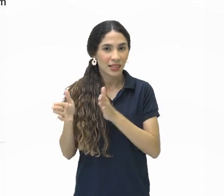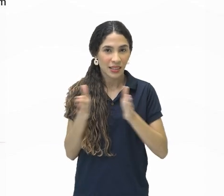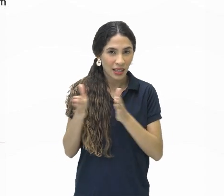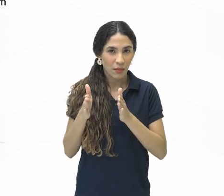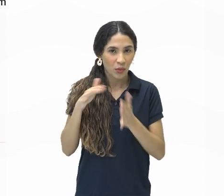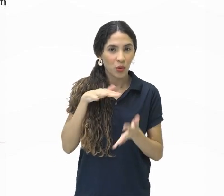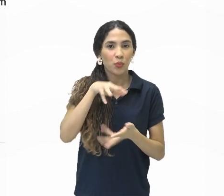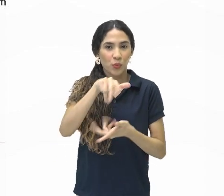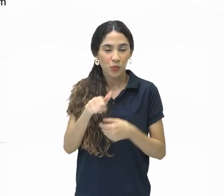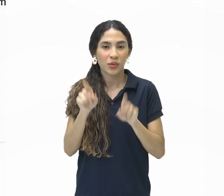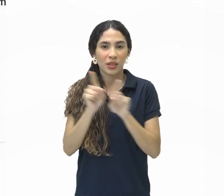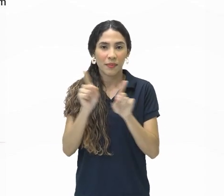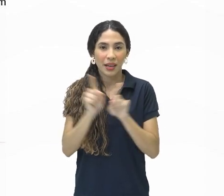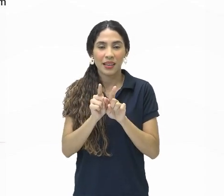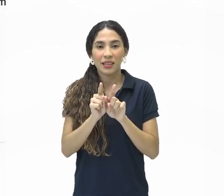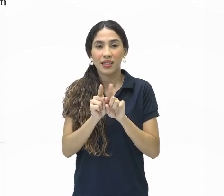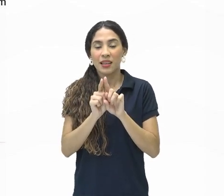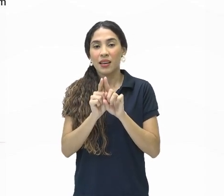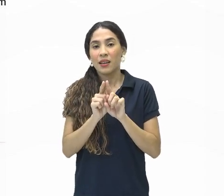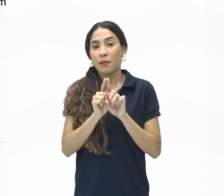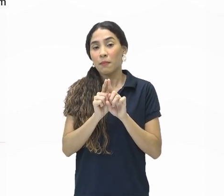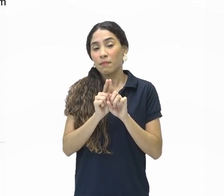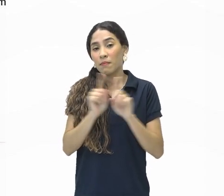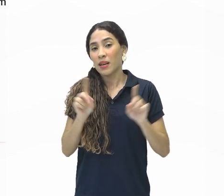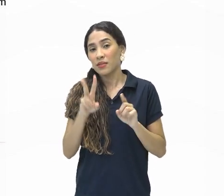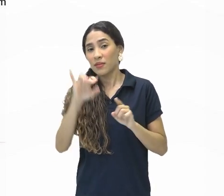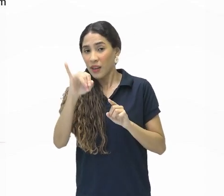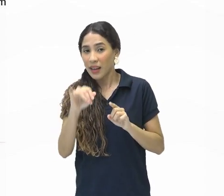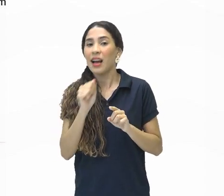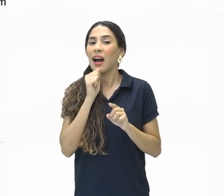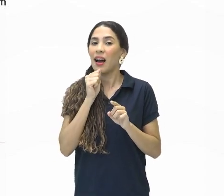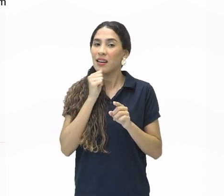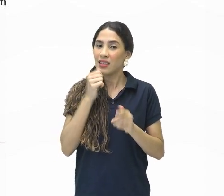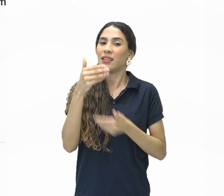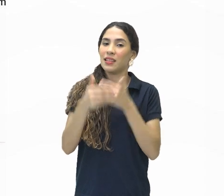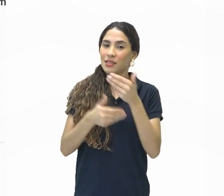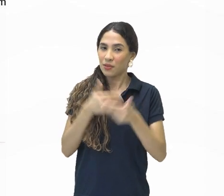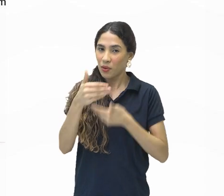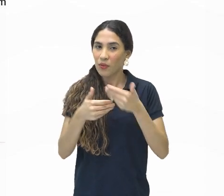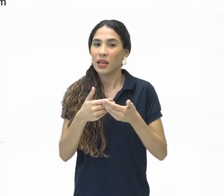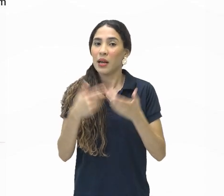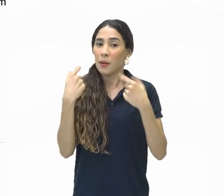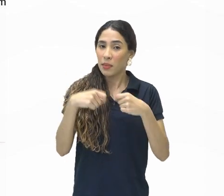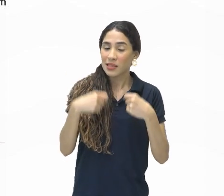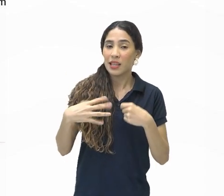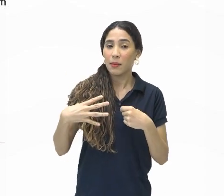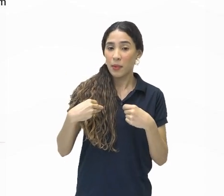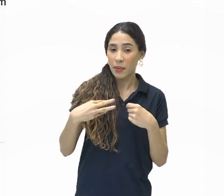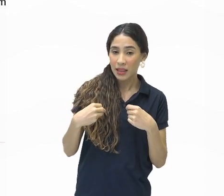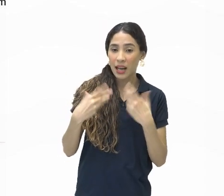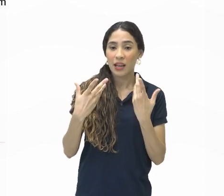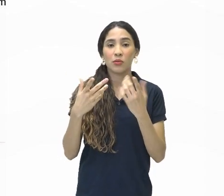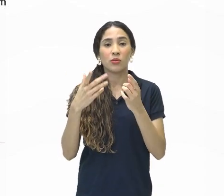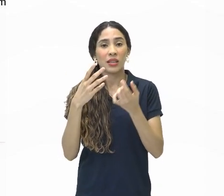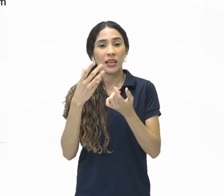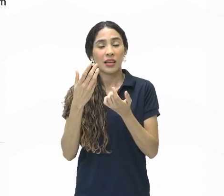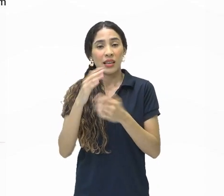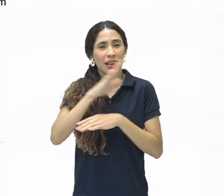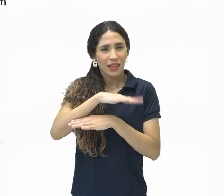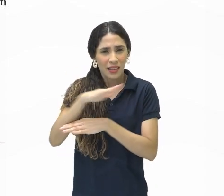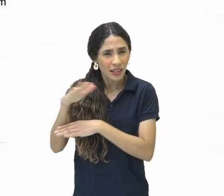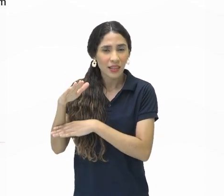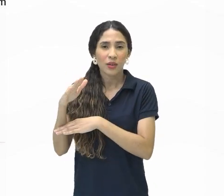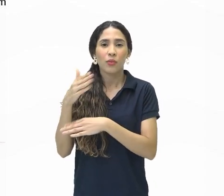nasce no mundo. E ele vai também se desenvolver, ele vai precisar ser amamentado, ser criado, como